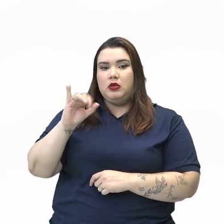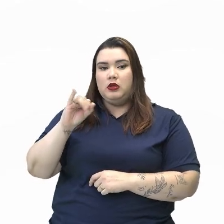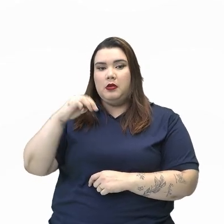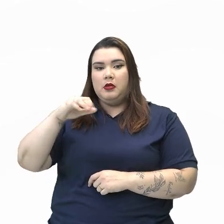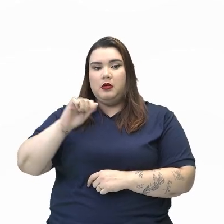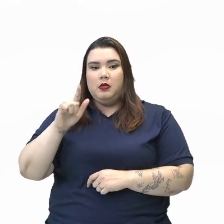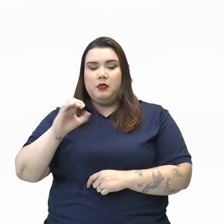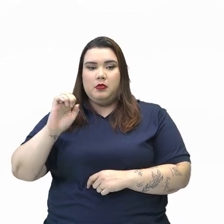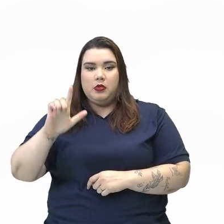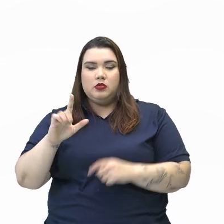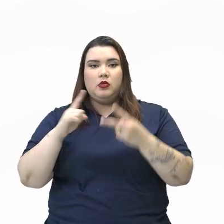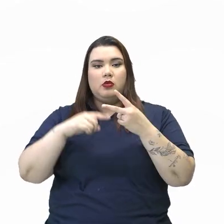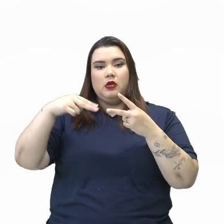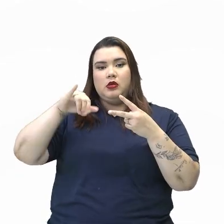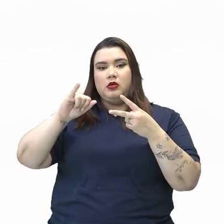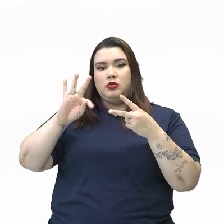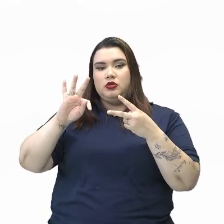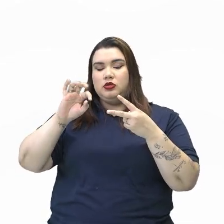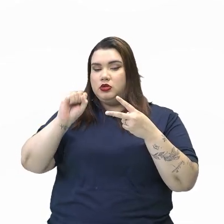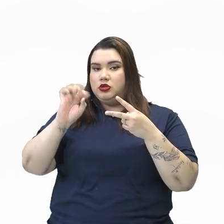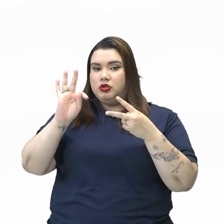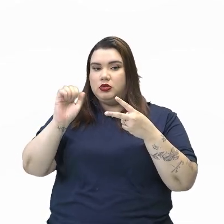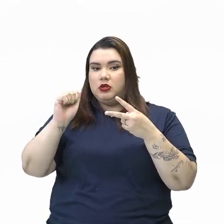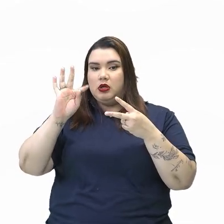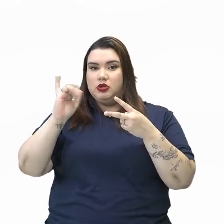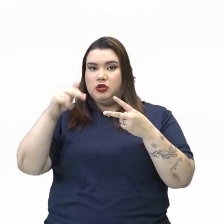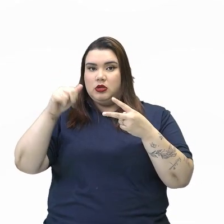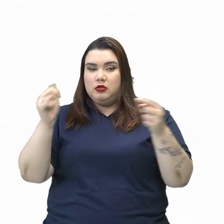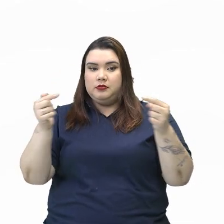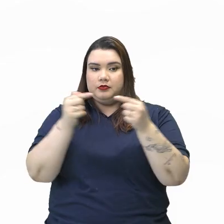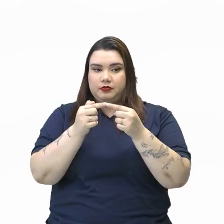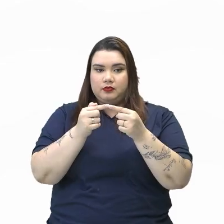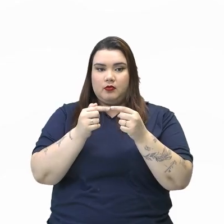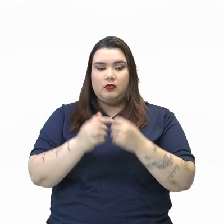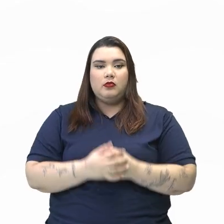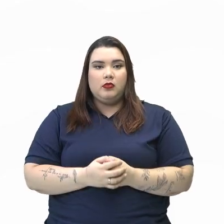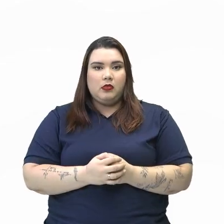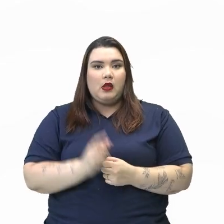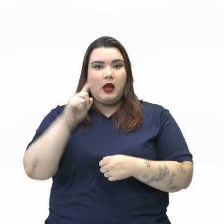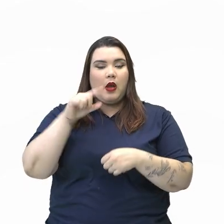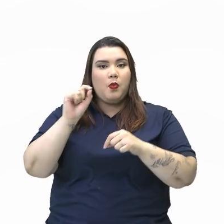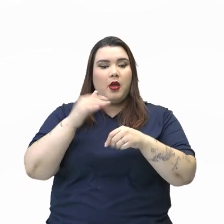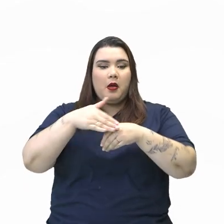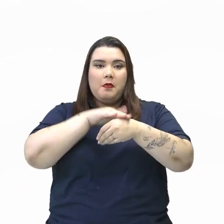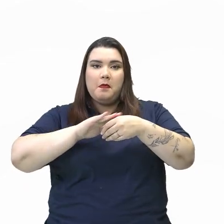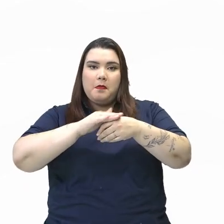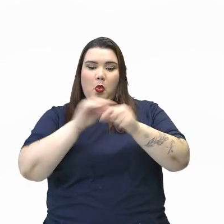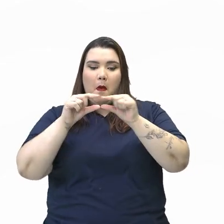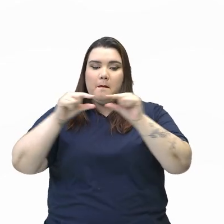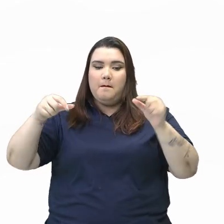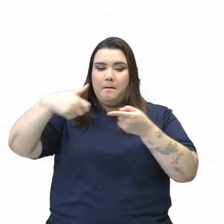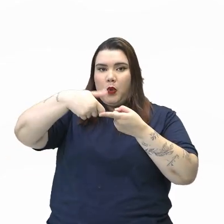clotrimazol e anistantina combinados, né? Isso no uso tópico, que é a famosa pomada vaginal.